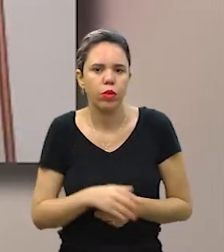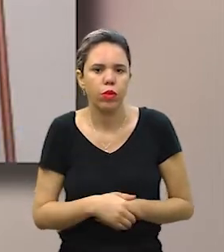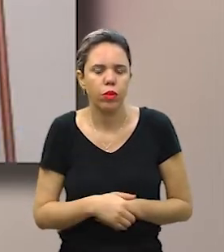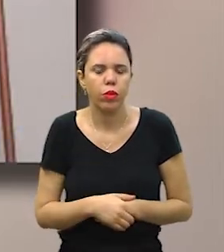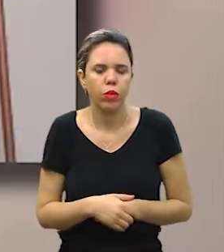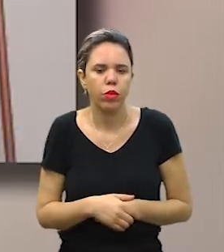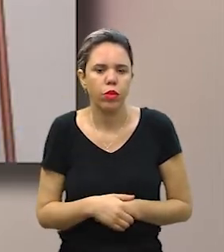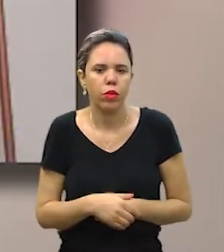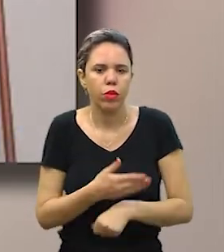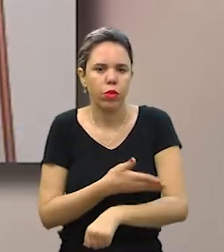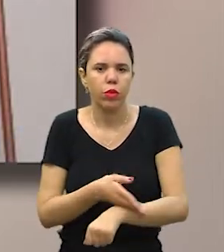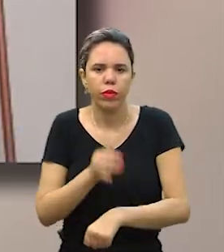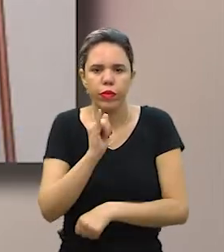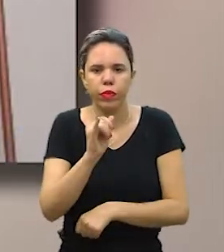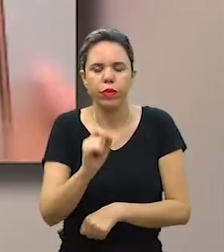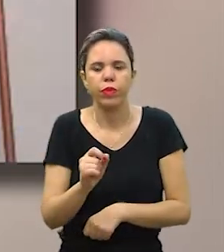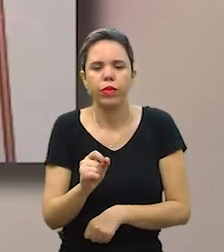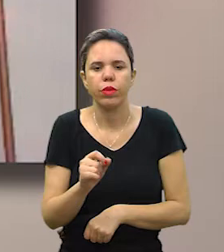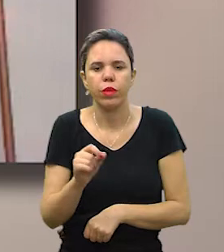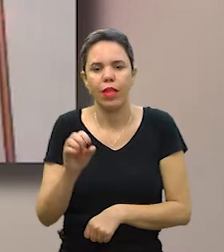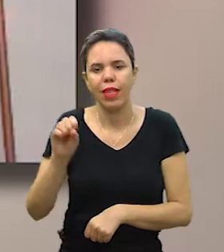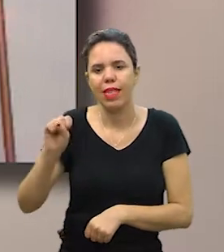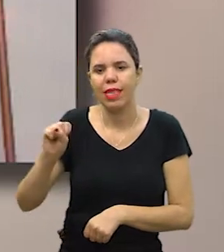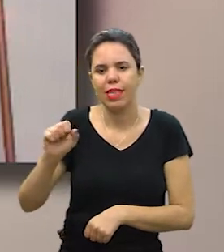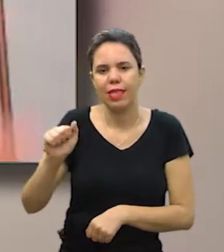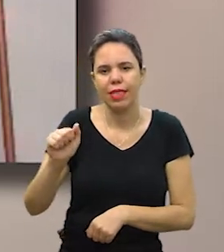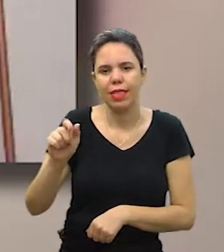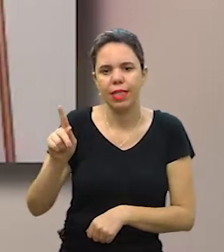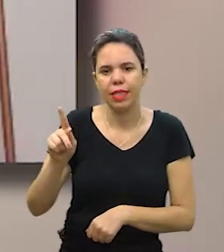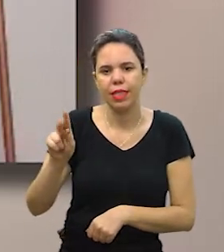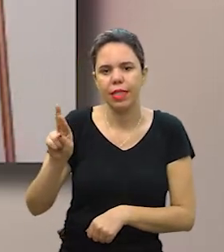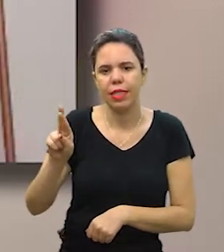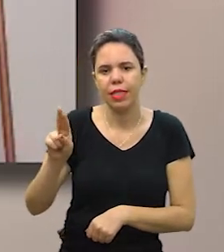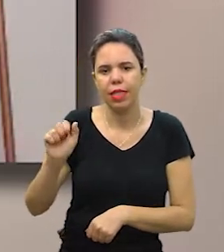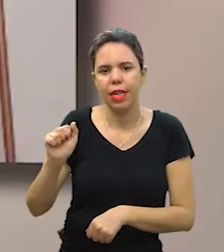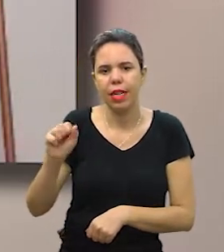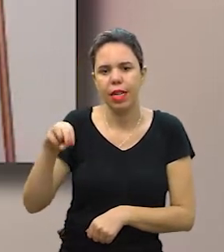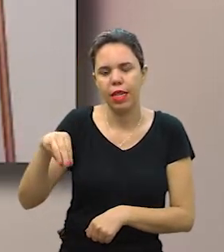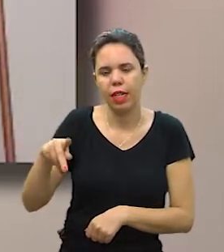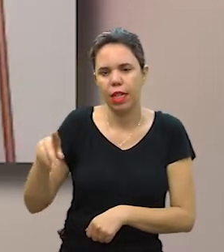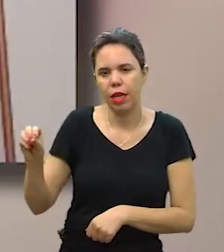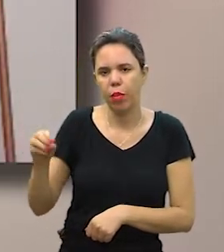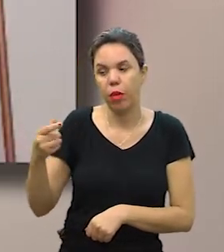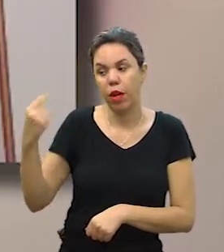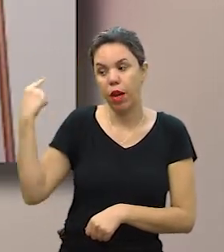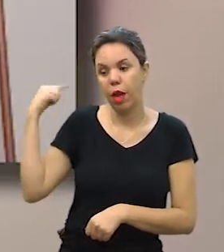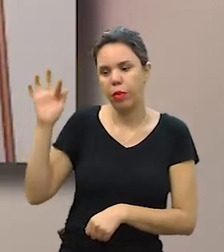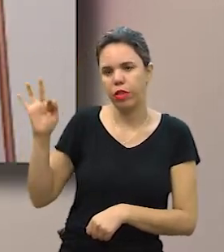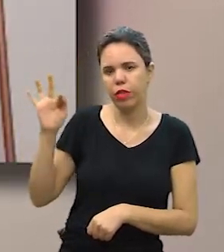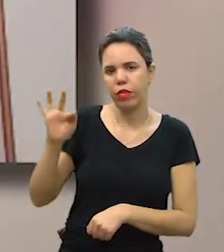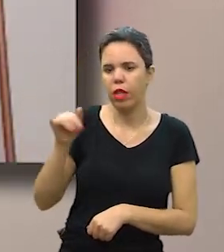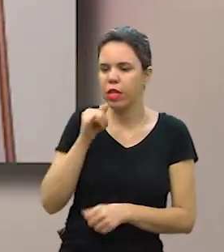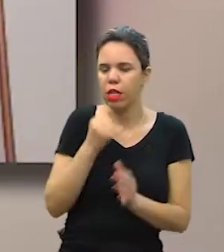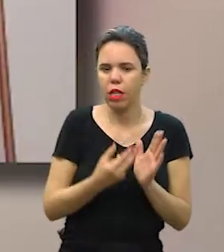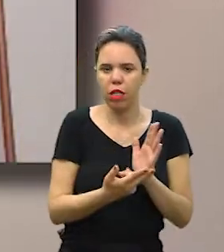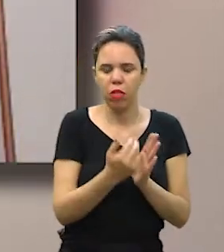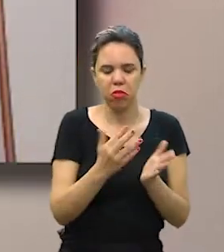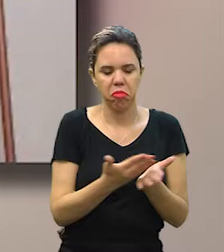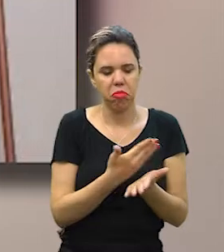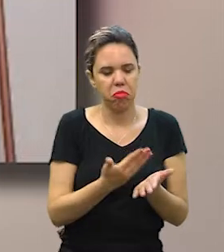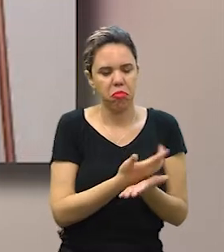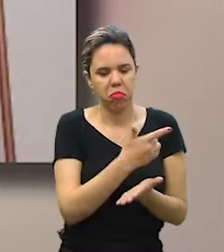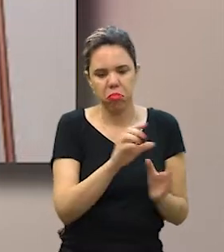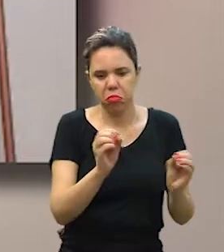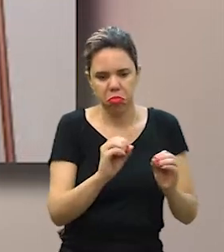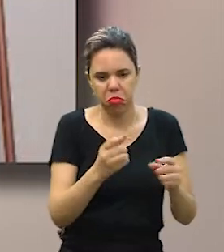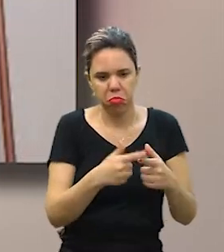né? E eu costumo dizer, o sarampo, por exemplo, na minha época de faculdade, era figura de livro, porque não